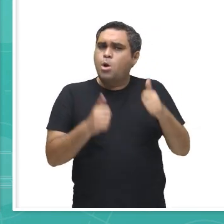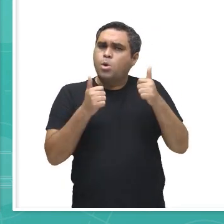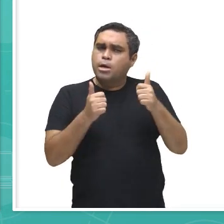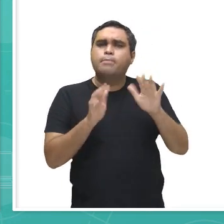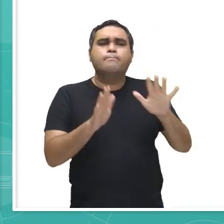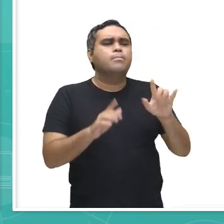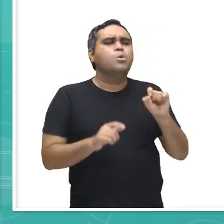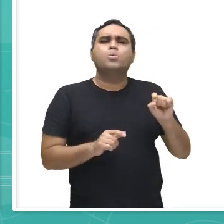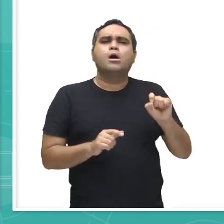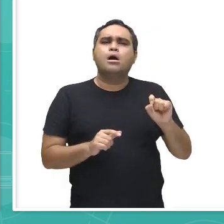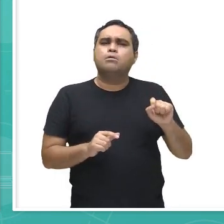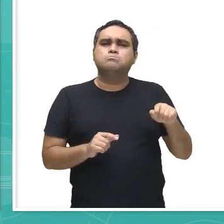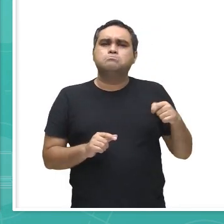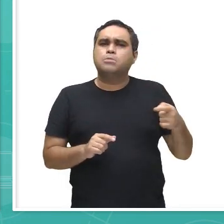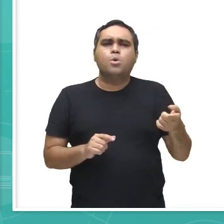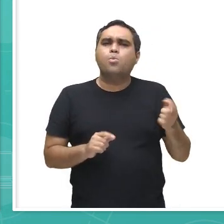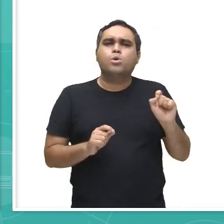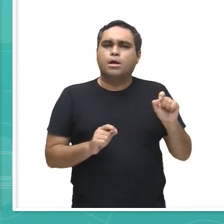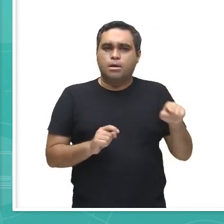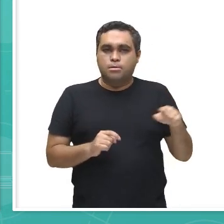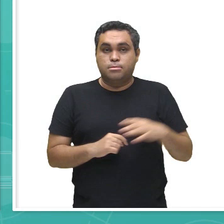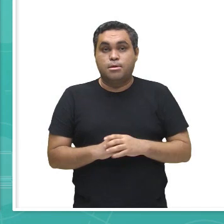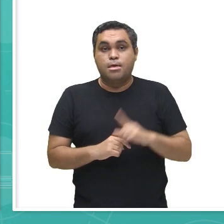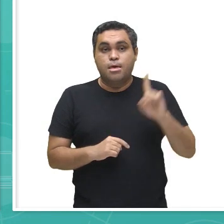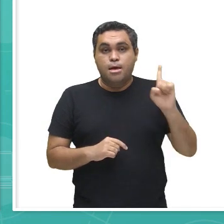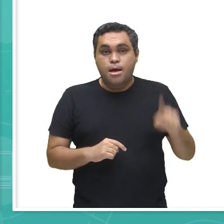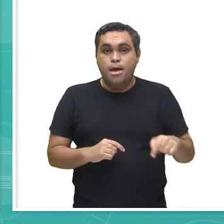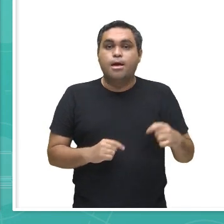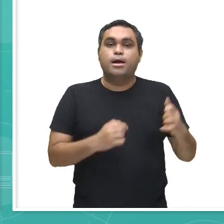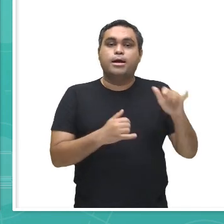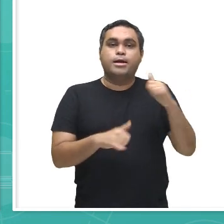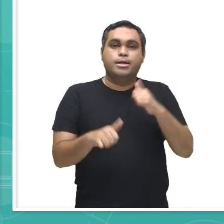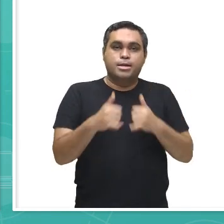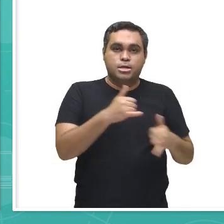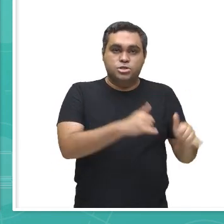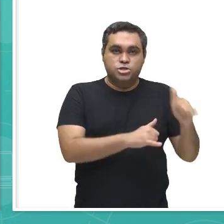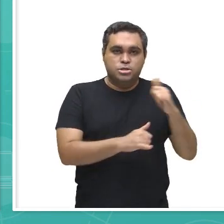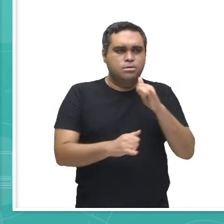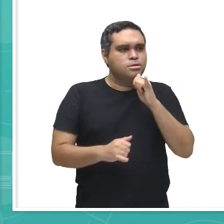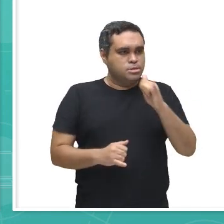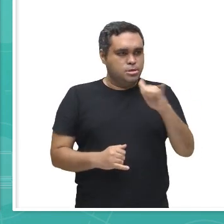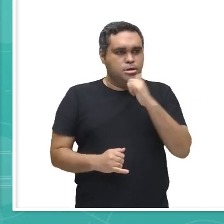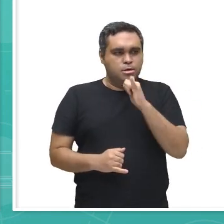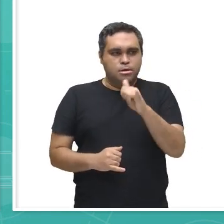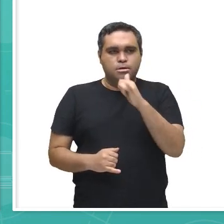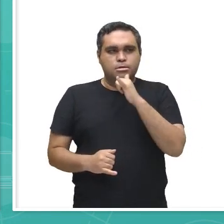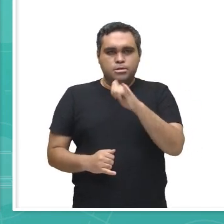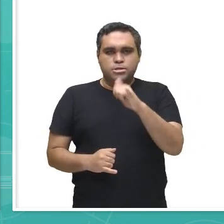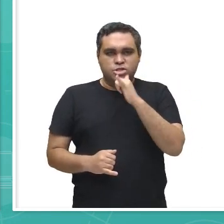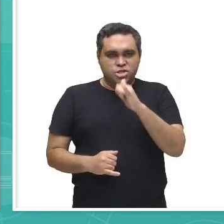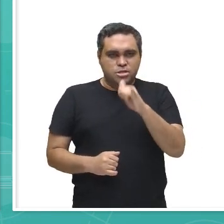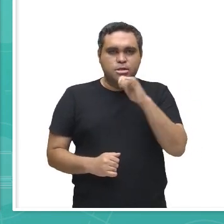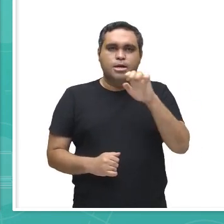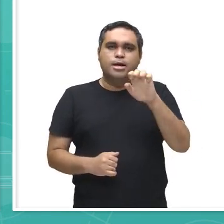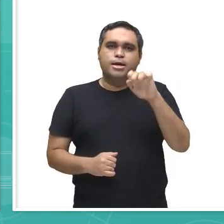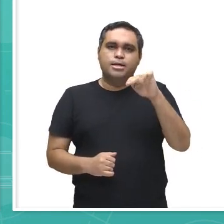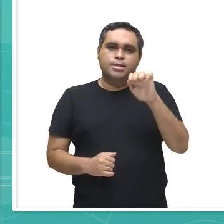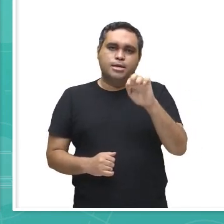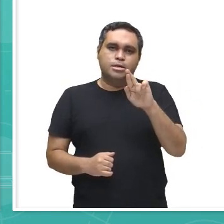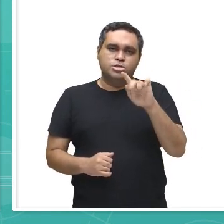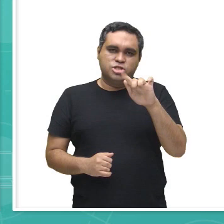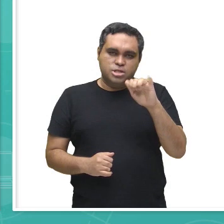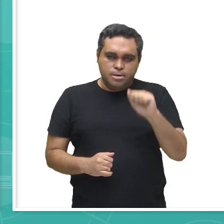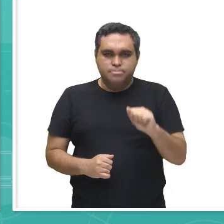ele é considerado aqui, ó, energia, tá? Então, quando a gente for falar de energia, a gente